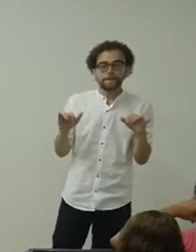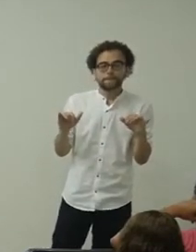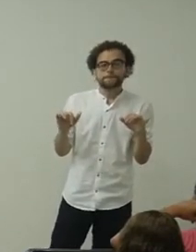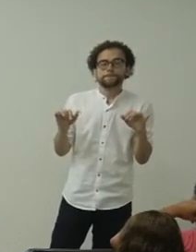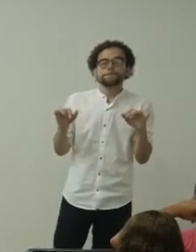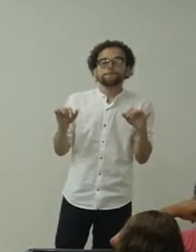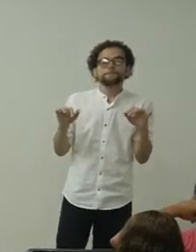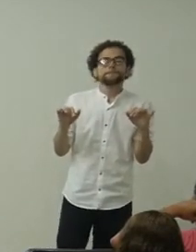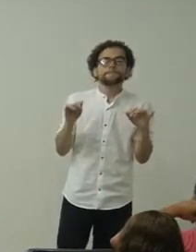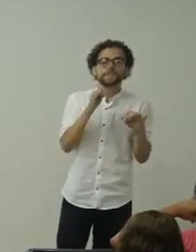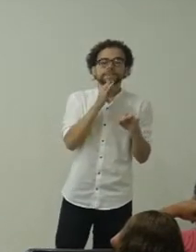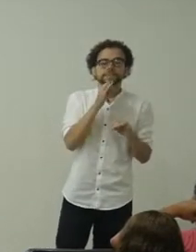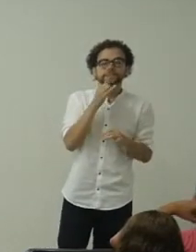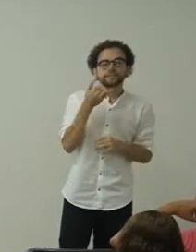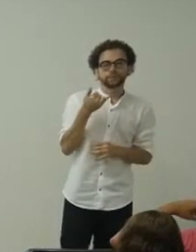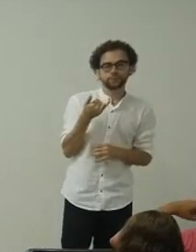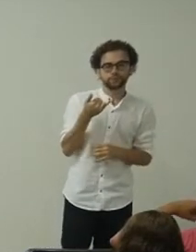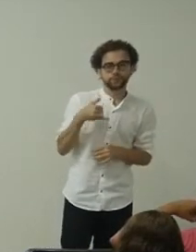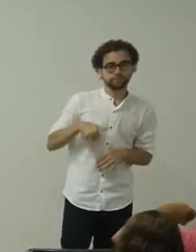a questão do celular.